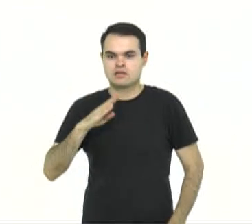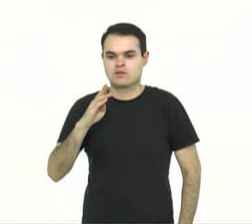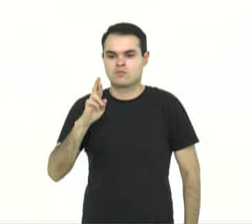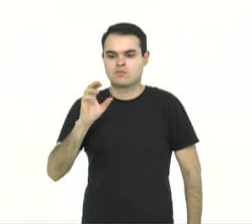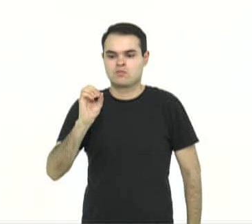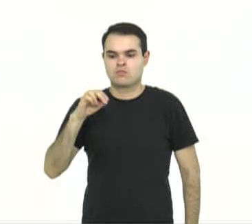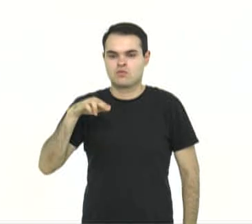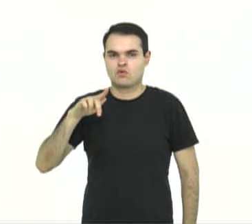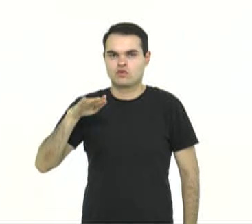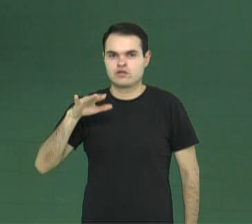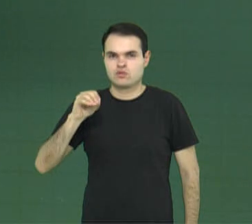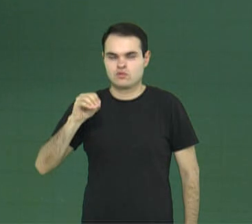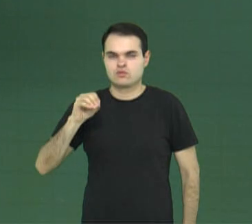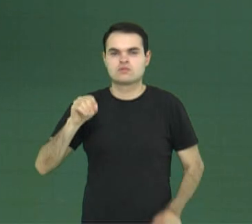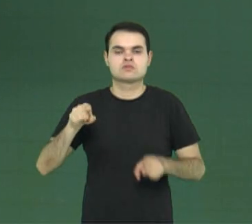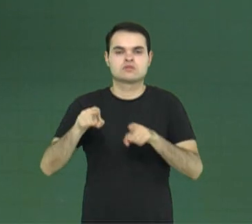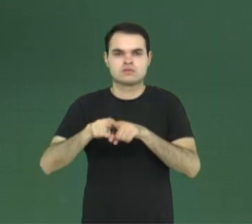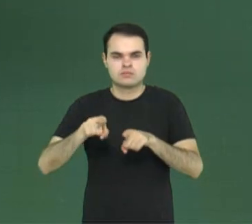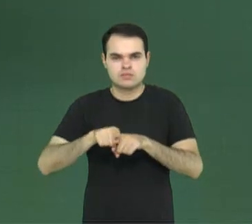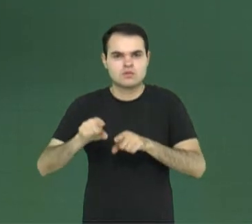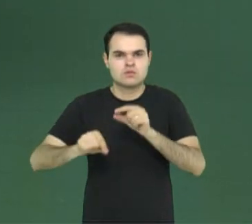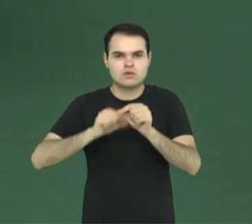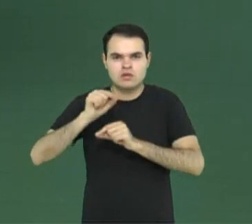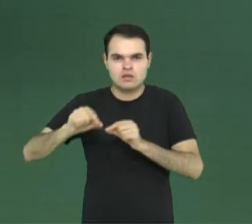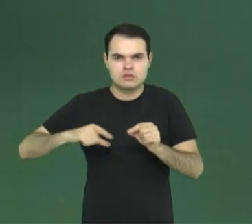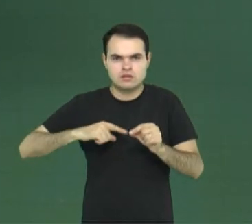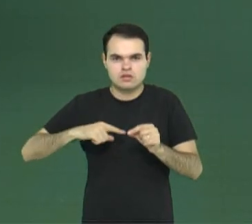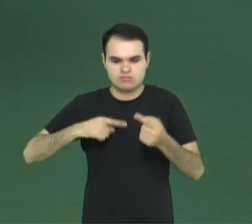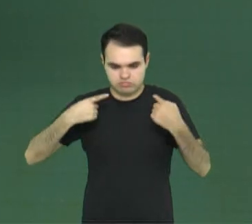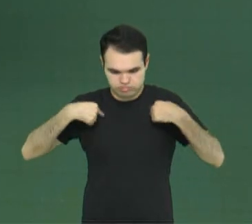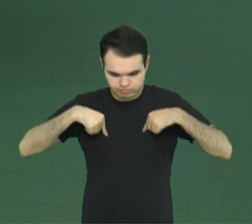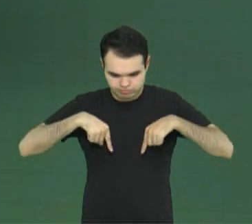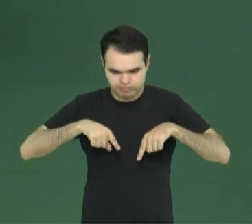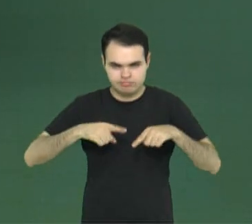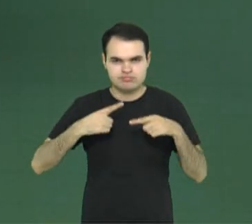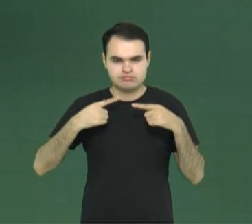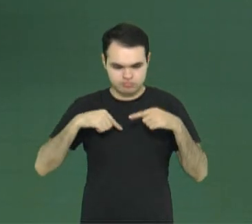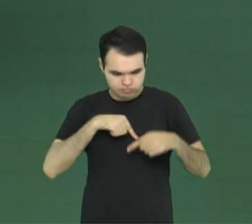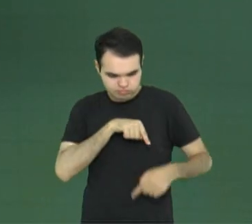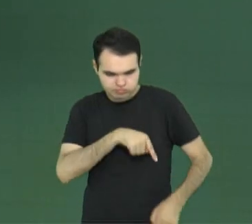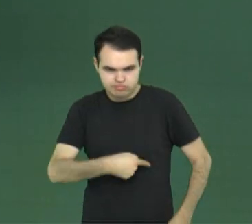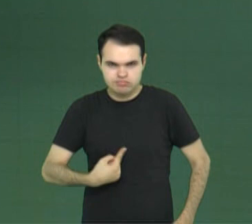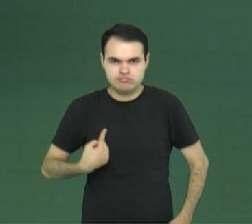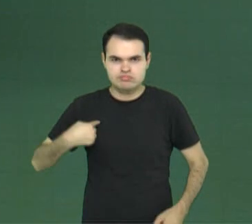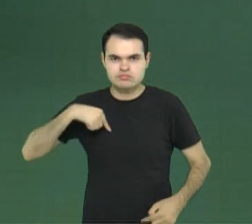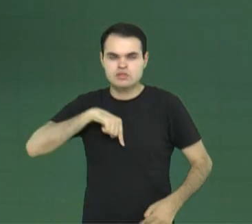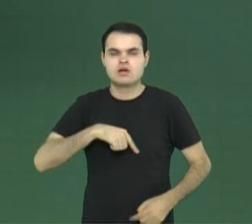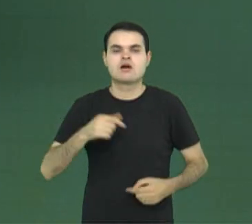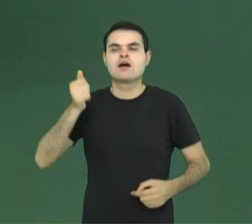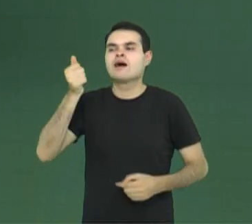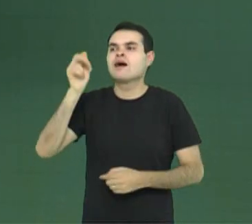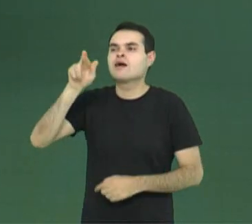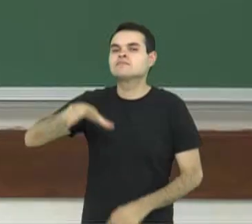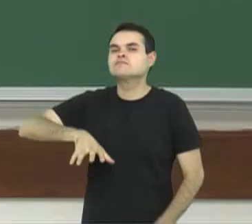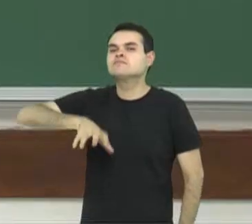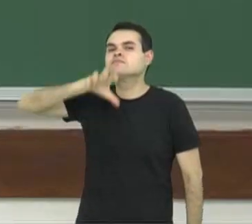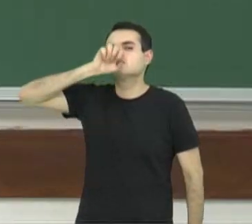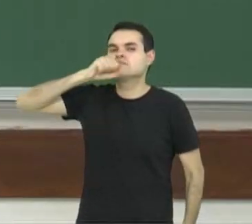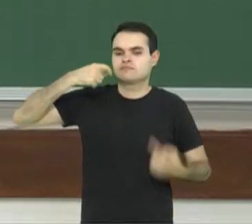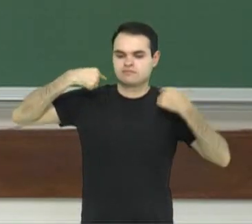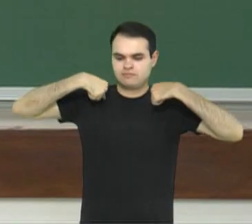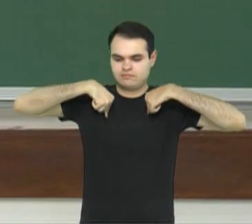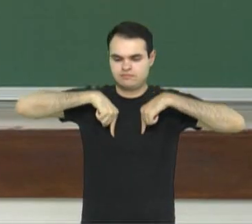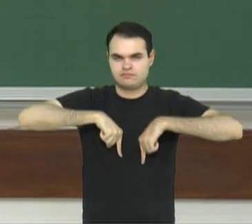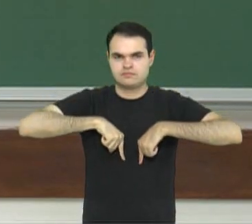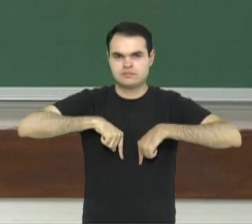trabalhando sobre eles, e também todo o trajeto por onde vai passar o ar, tá? Notem, pessoal, eu sempre